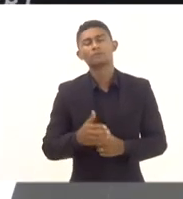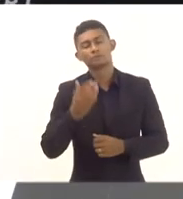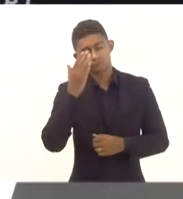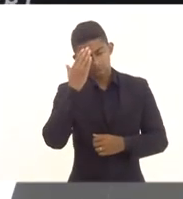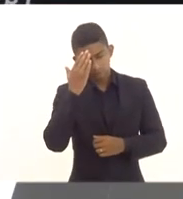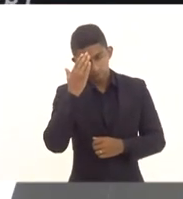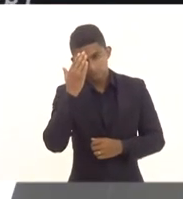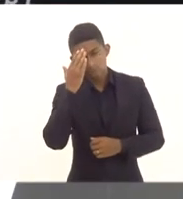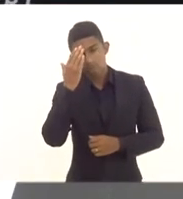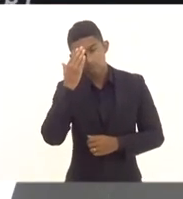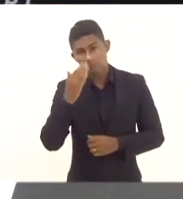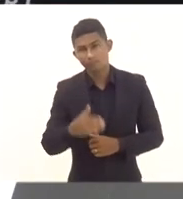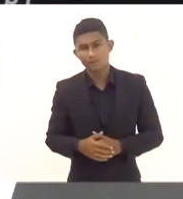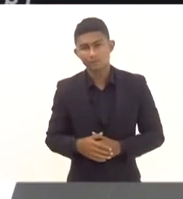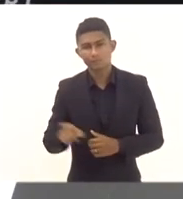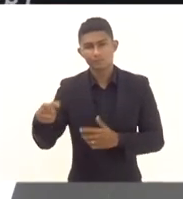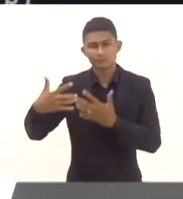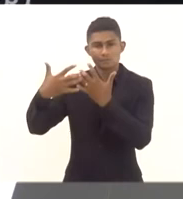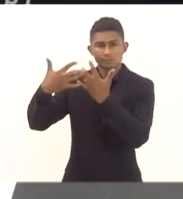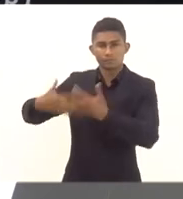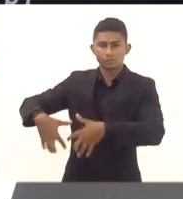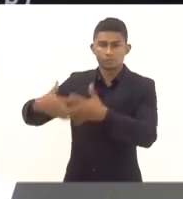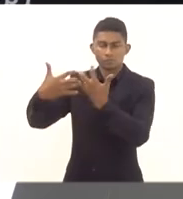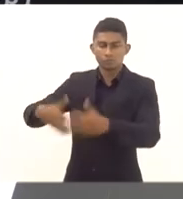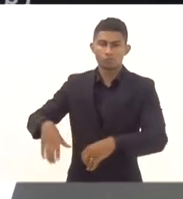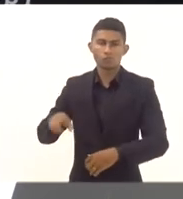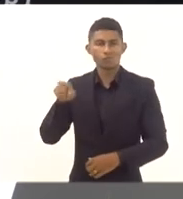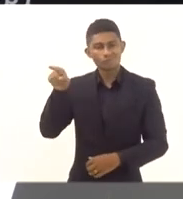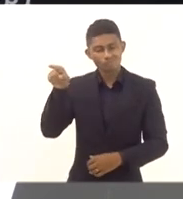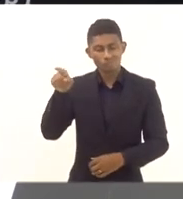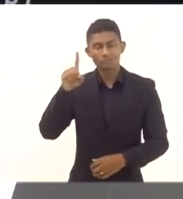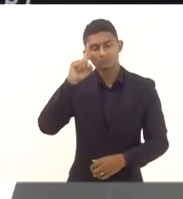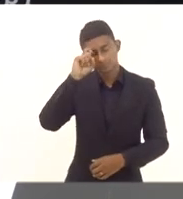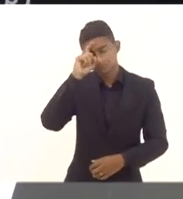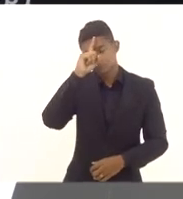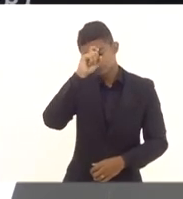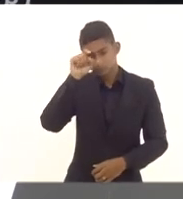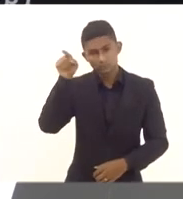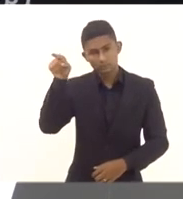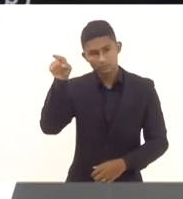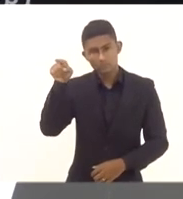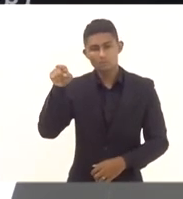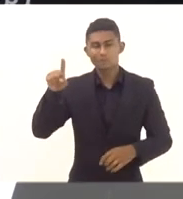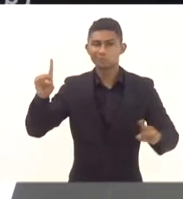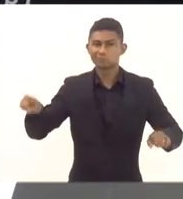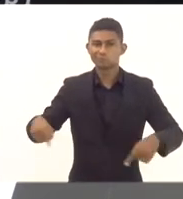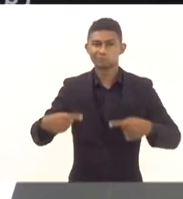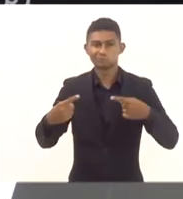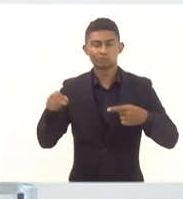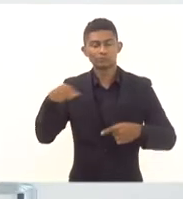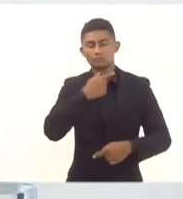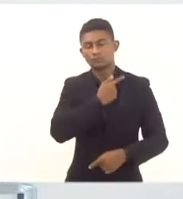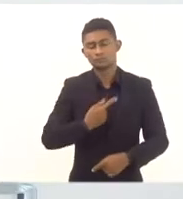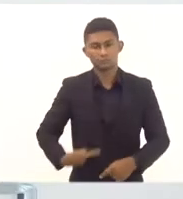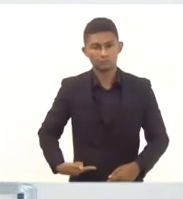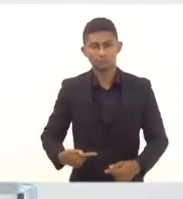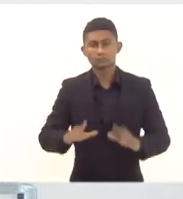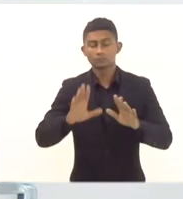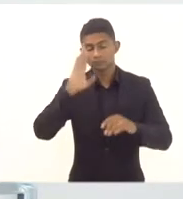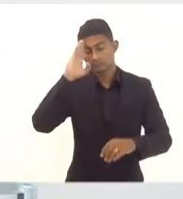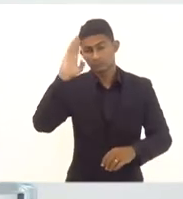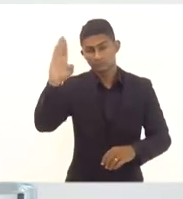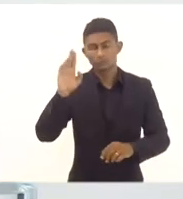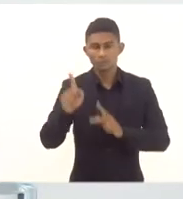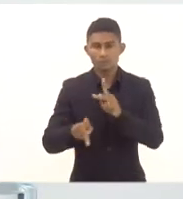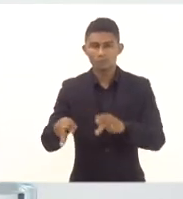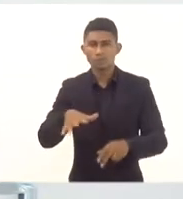a situação é de Petrópolis É uma situação limite de fato tá desafiando o governo mais desafio ainda mais